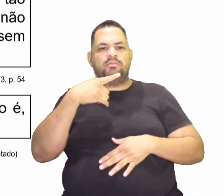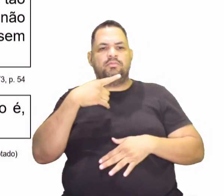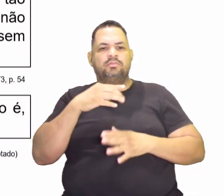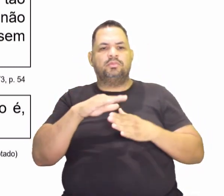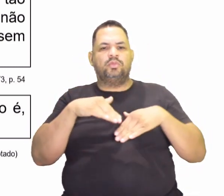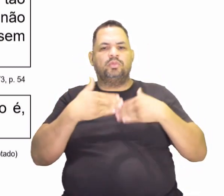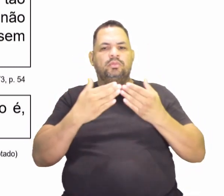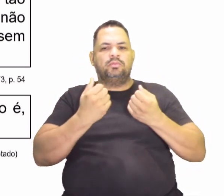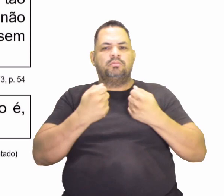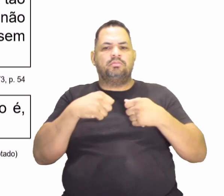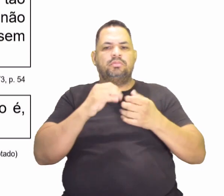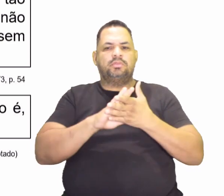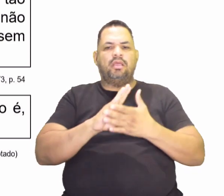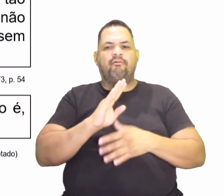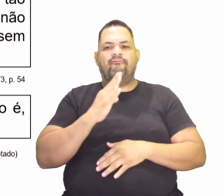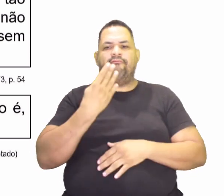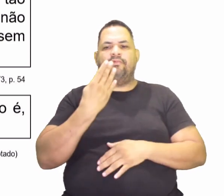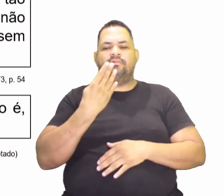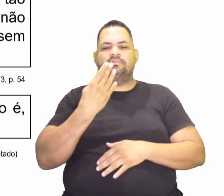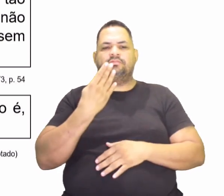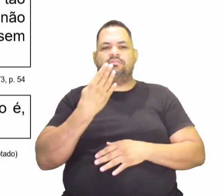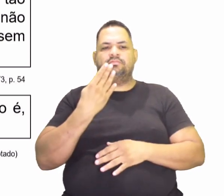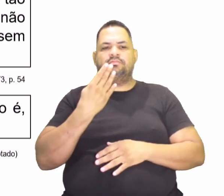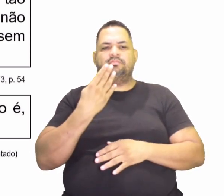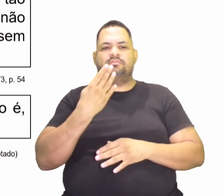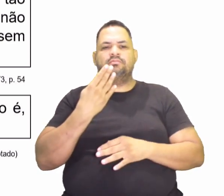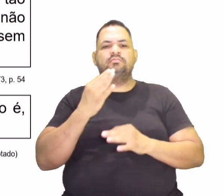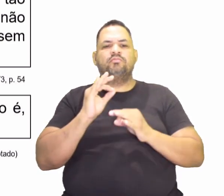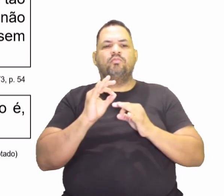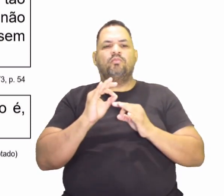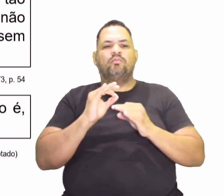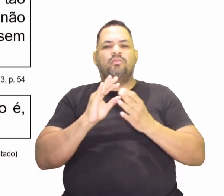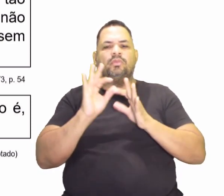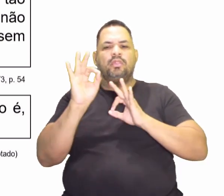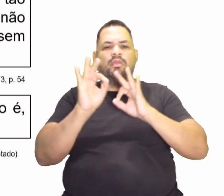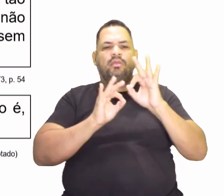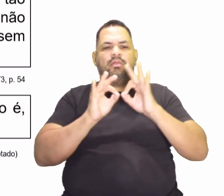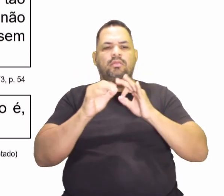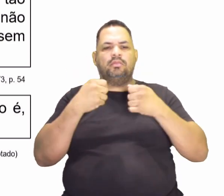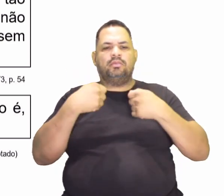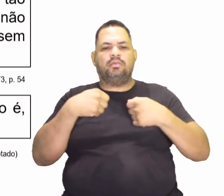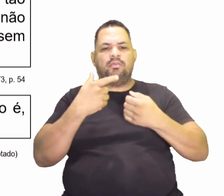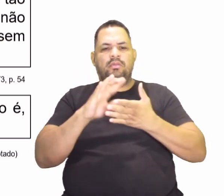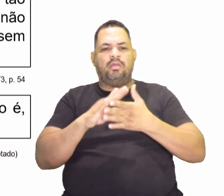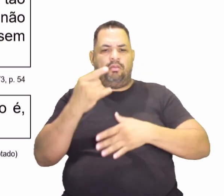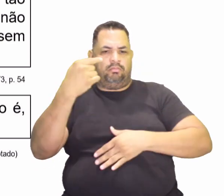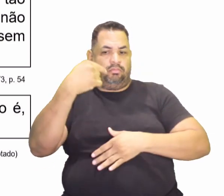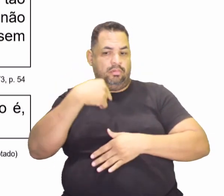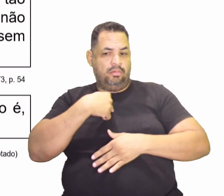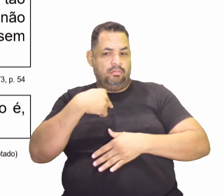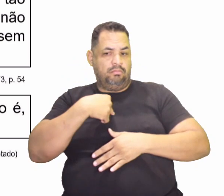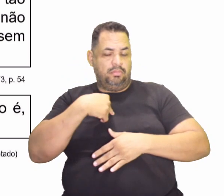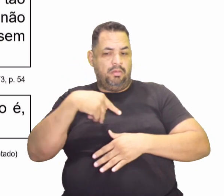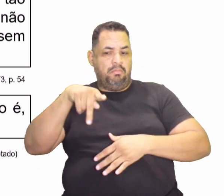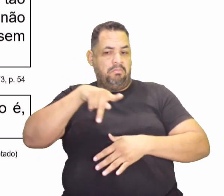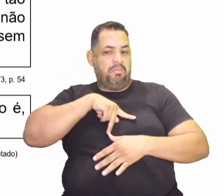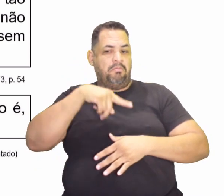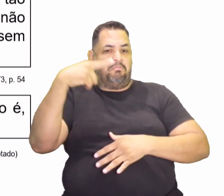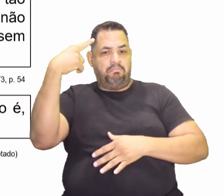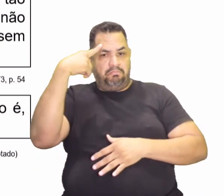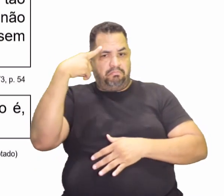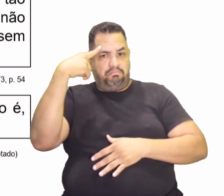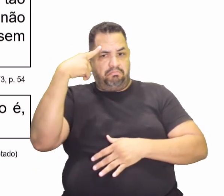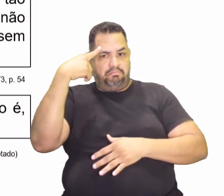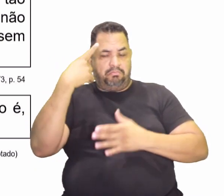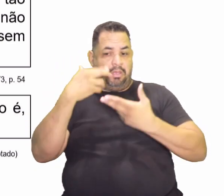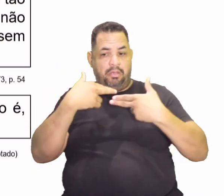pensar que tudo era falso, essa aqui quem está dizendo é ele. Cumpria necessariamente que eu, que pensava, fosse